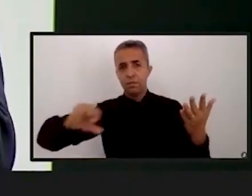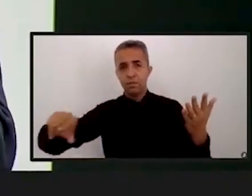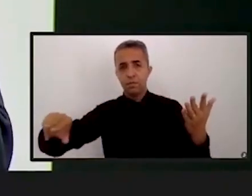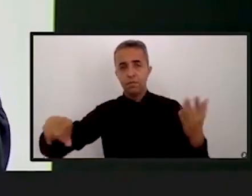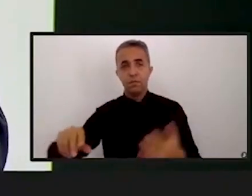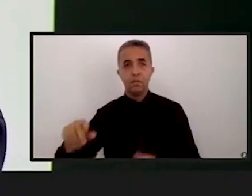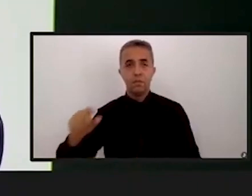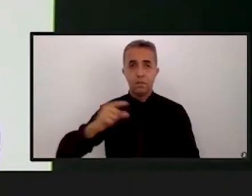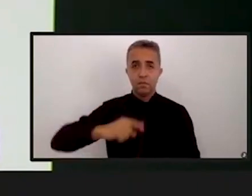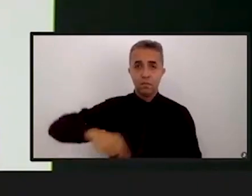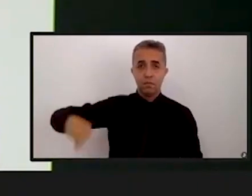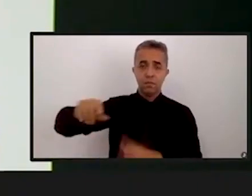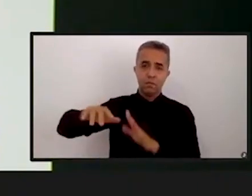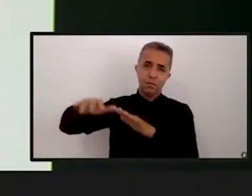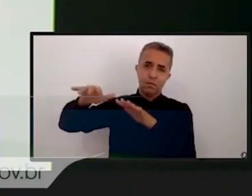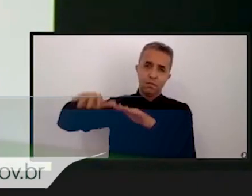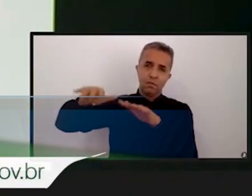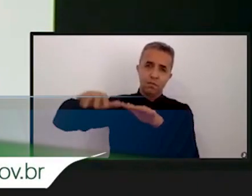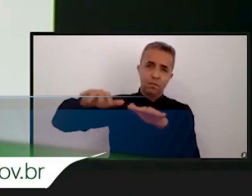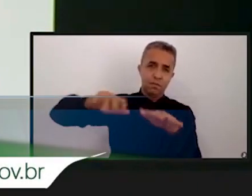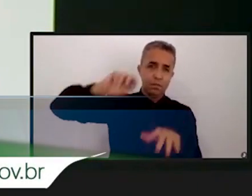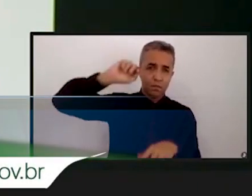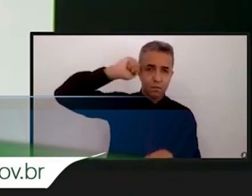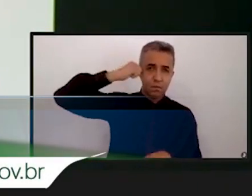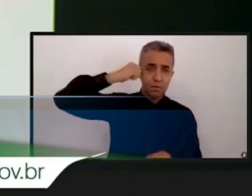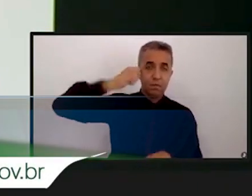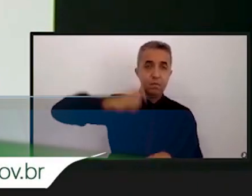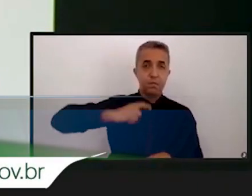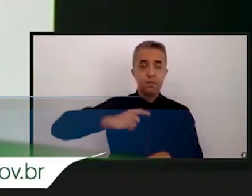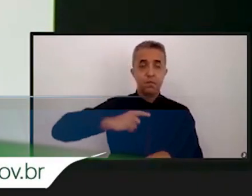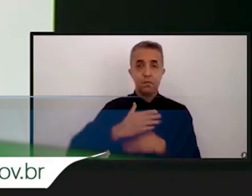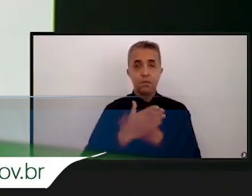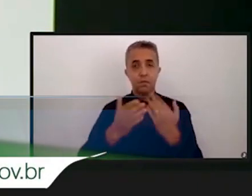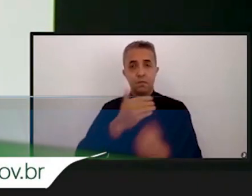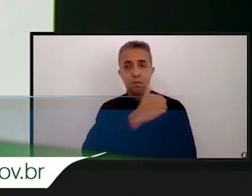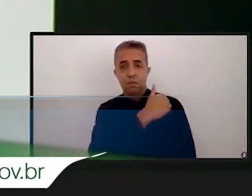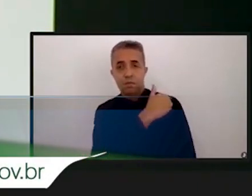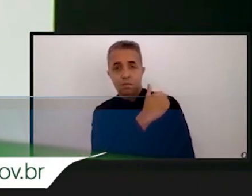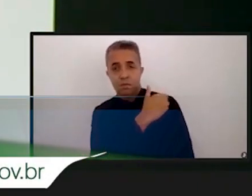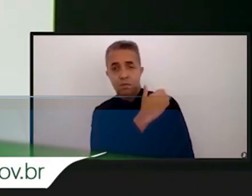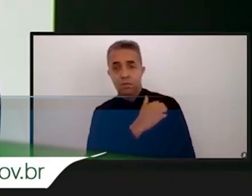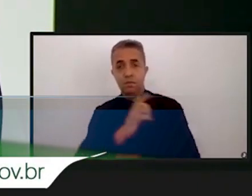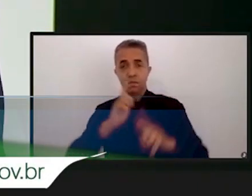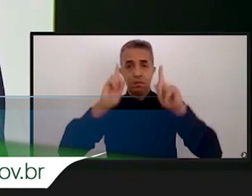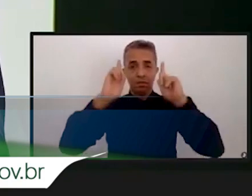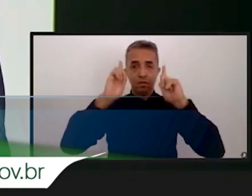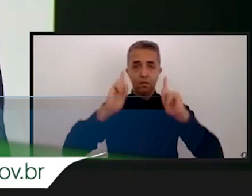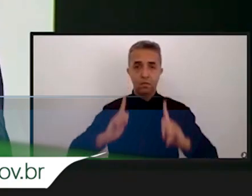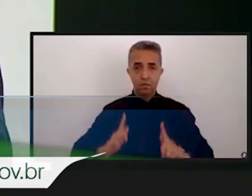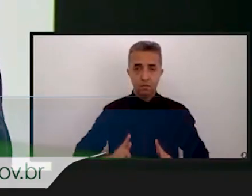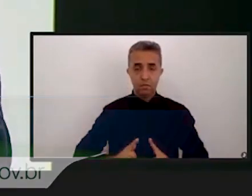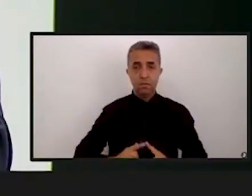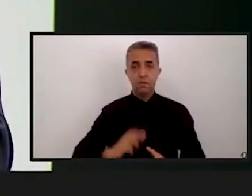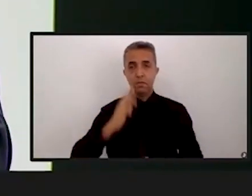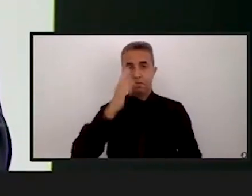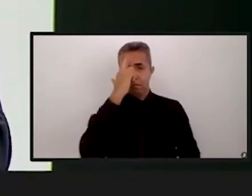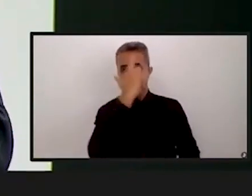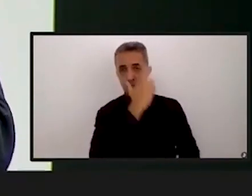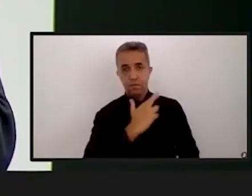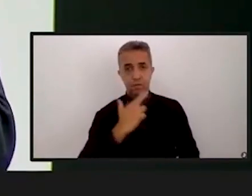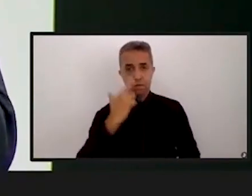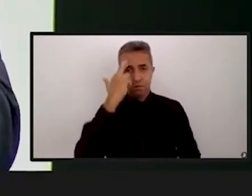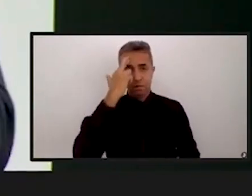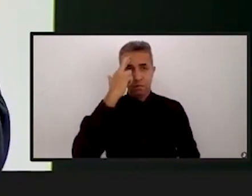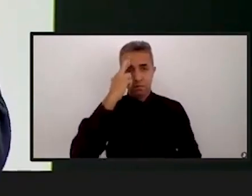combatemo muito o pai conceito de gênero e de raças devido ao processo de escravidão dos 350 anos né